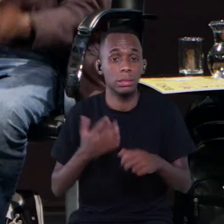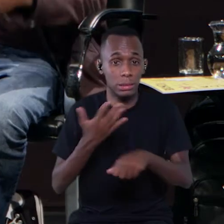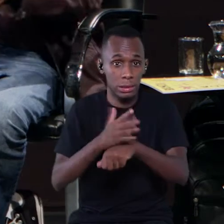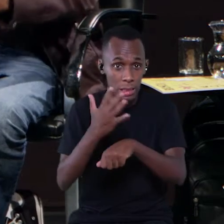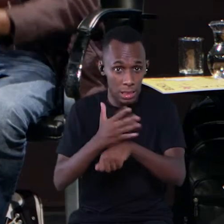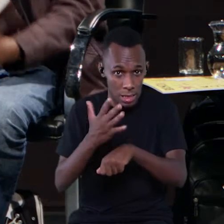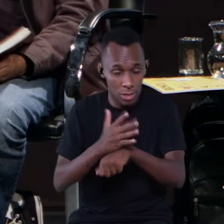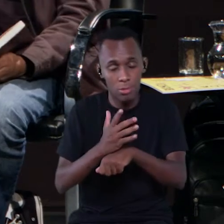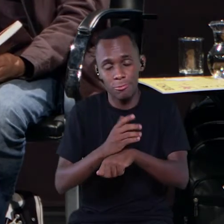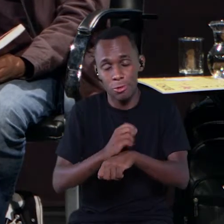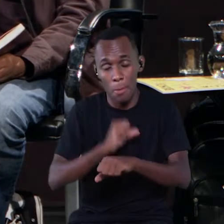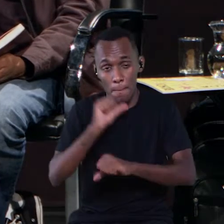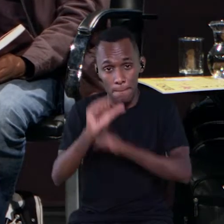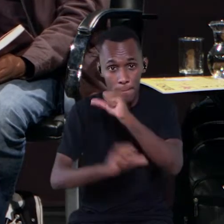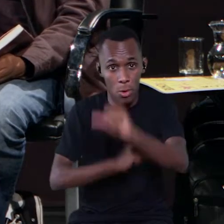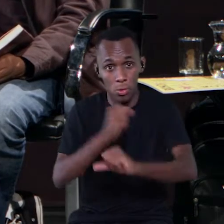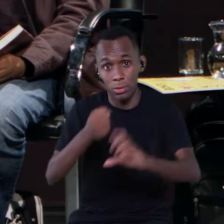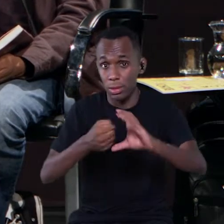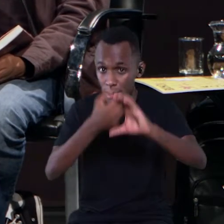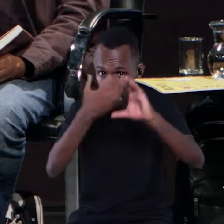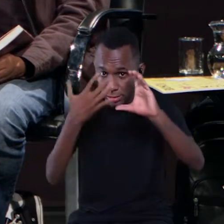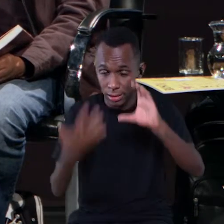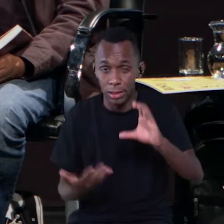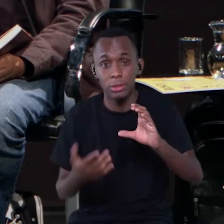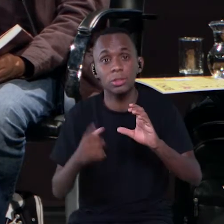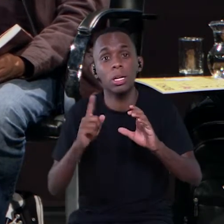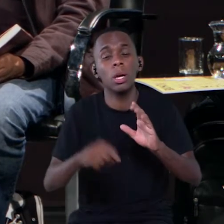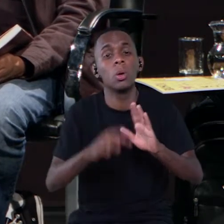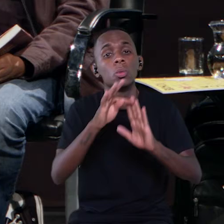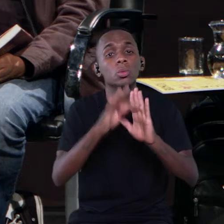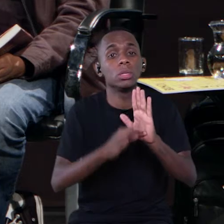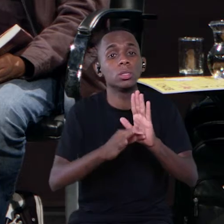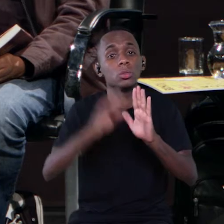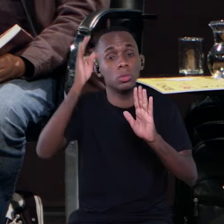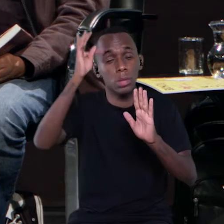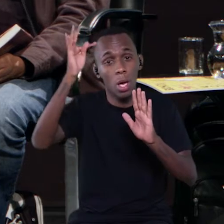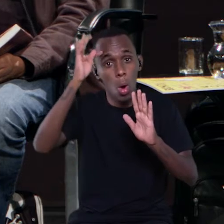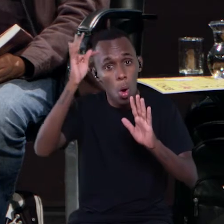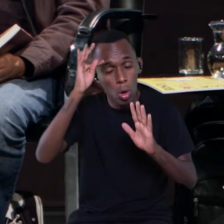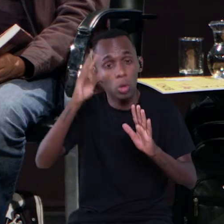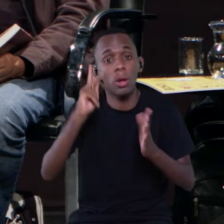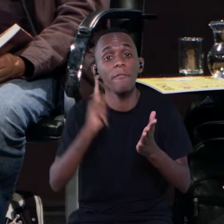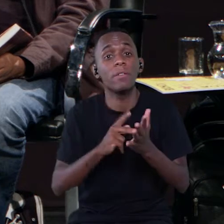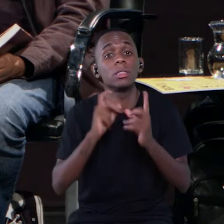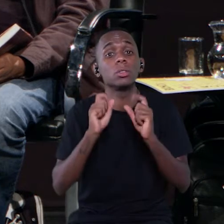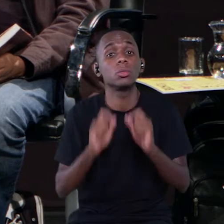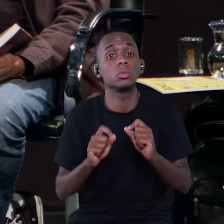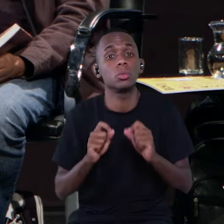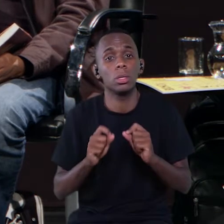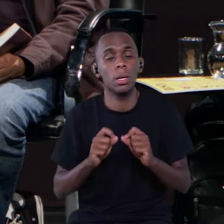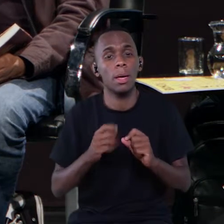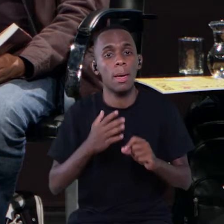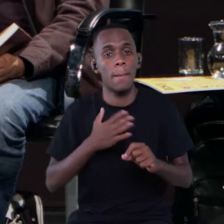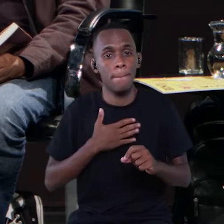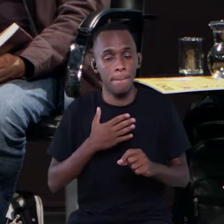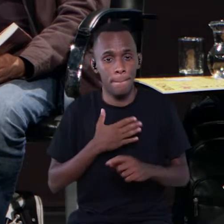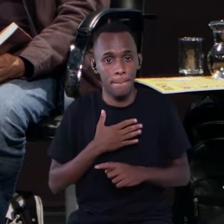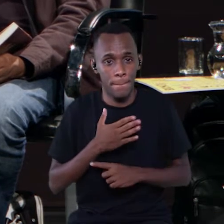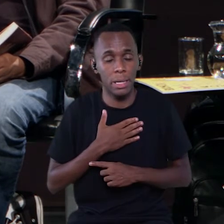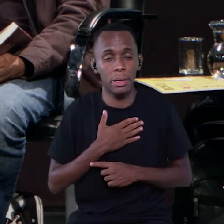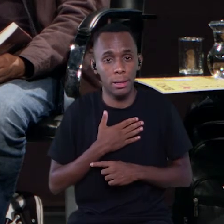cena, né? Sai o autor de literatura infantil. É um texto teórico que, na verdade, é fruto da minha